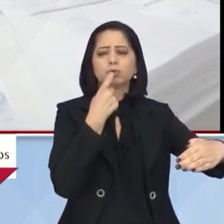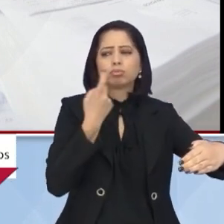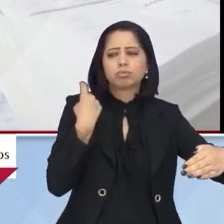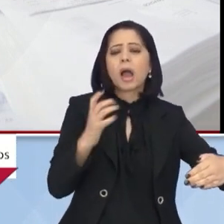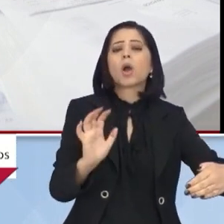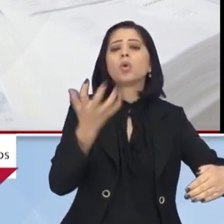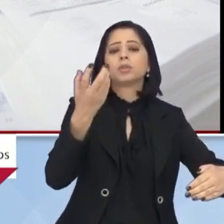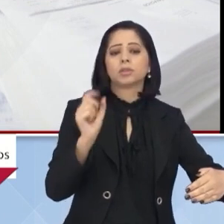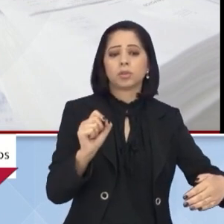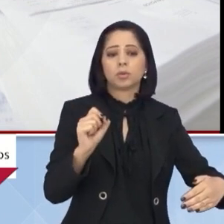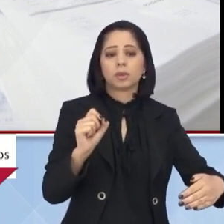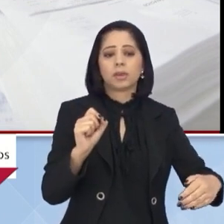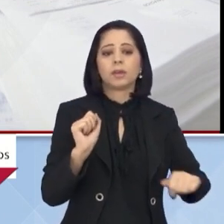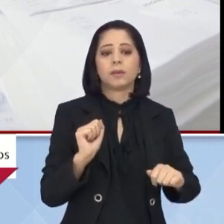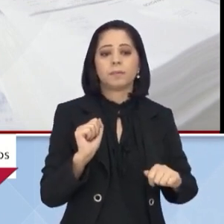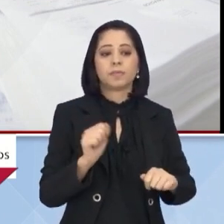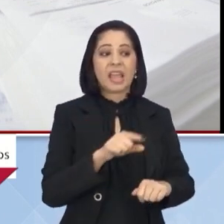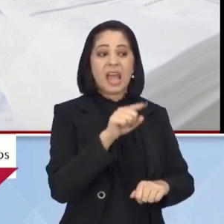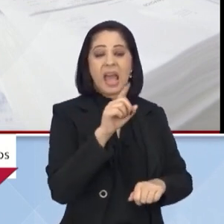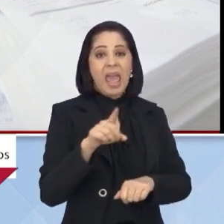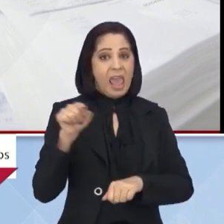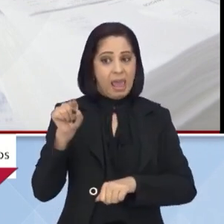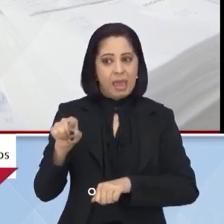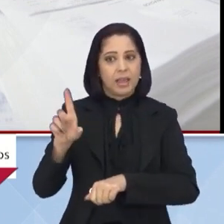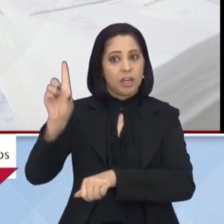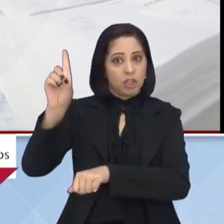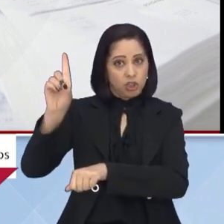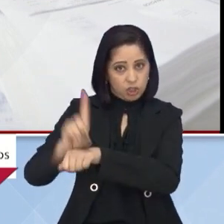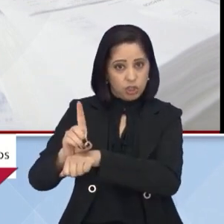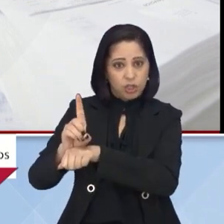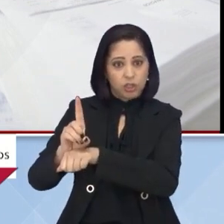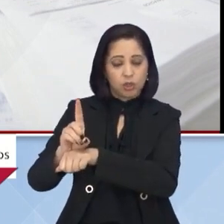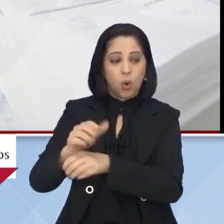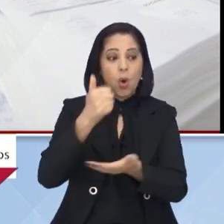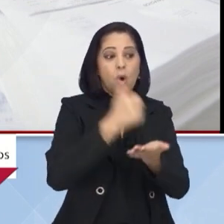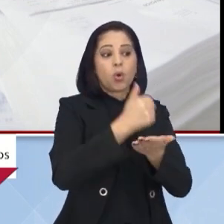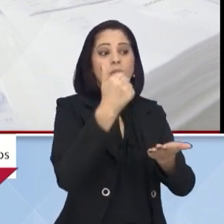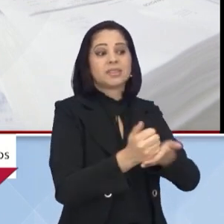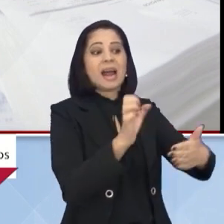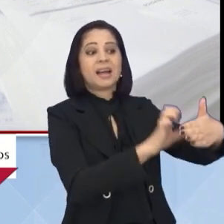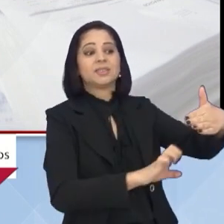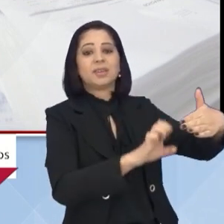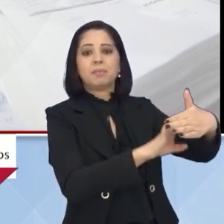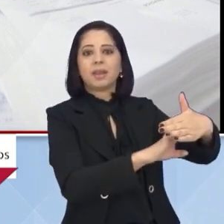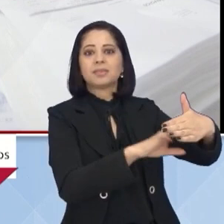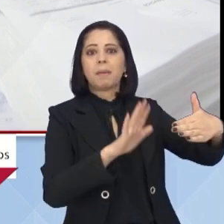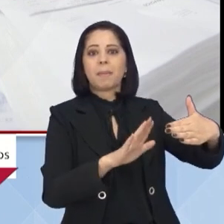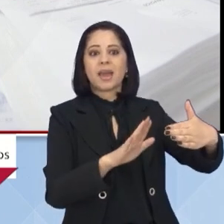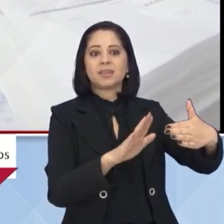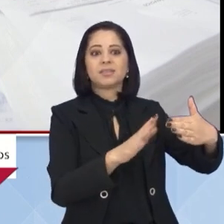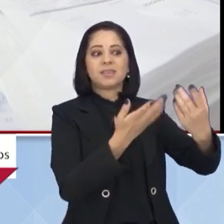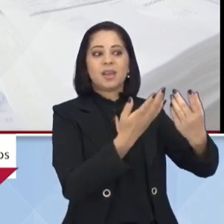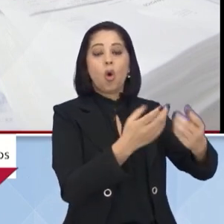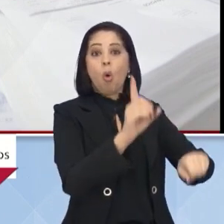pegou um caso de um dirigente que contratava com uma empresa que tinha como sócio o próprio filho tá Além disso